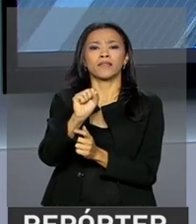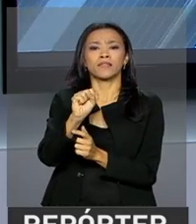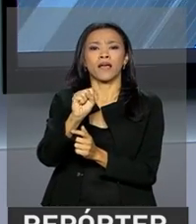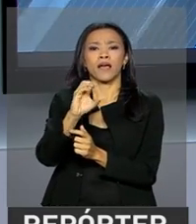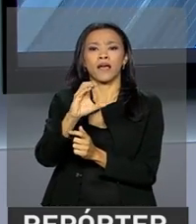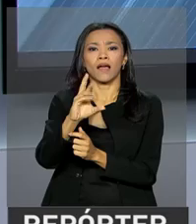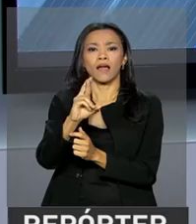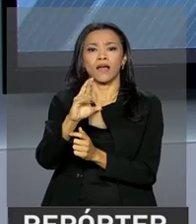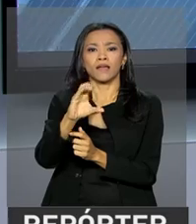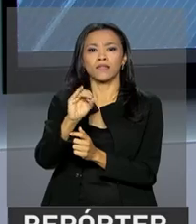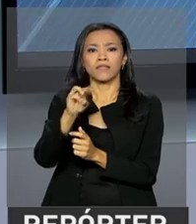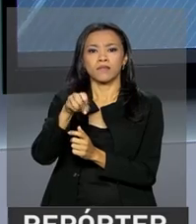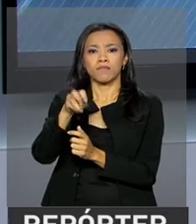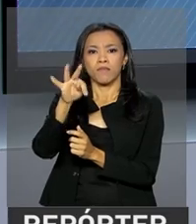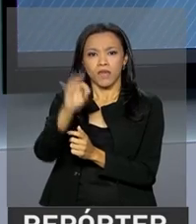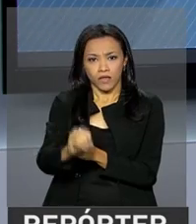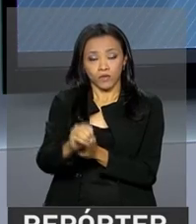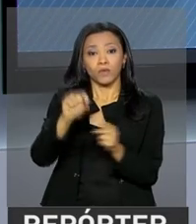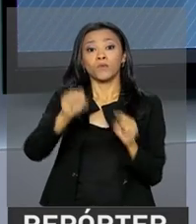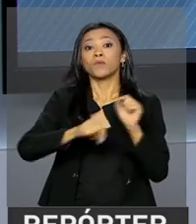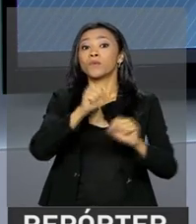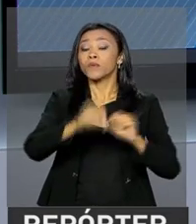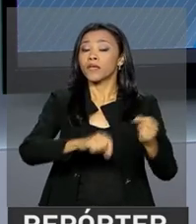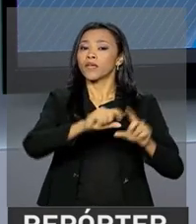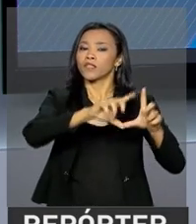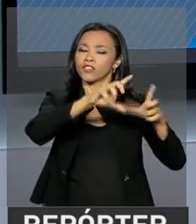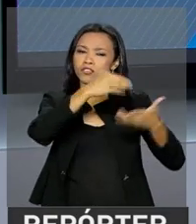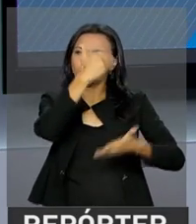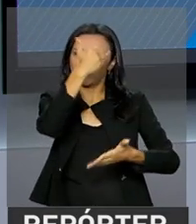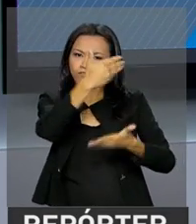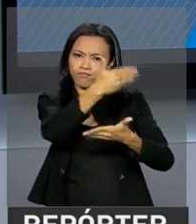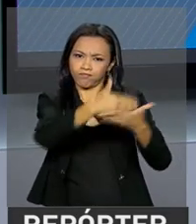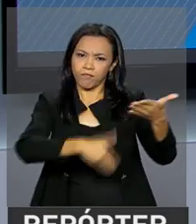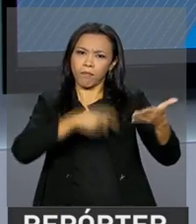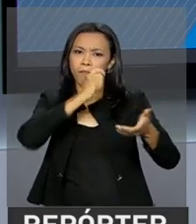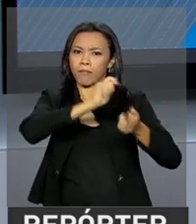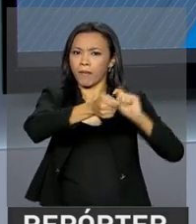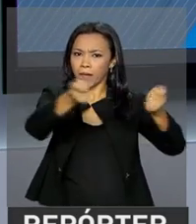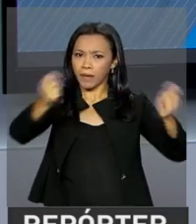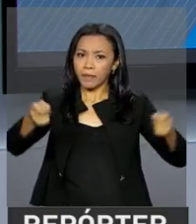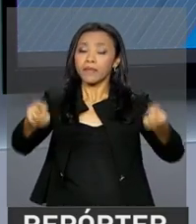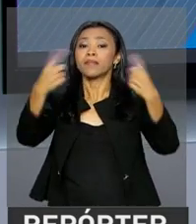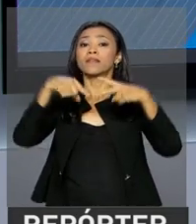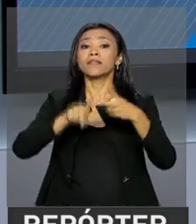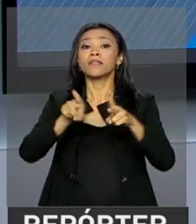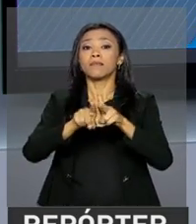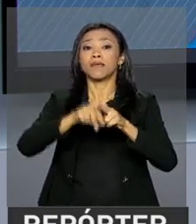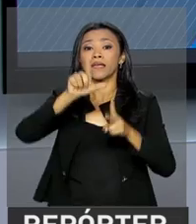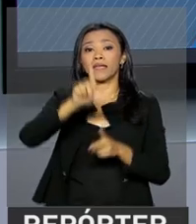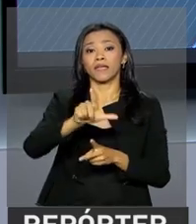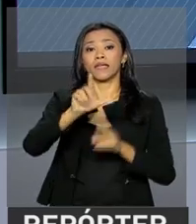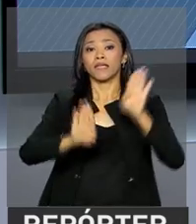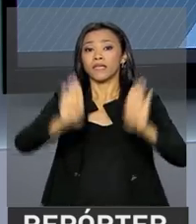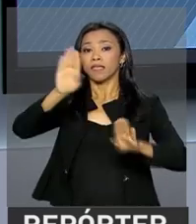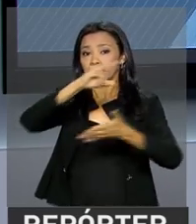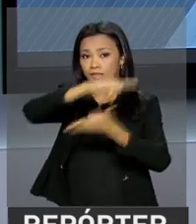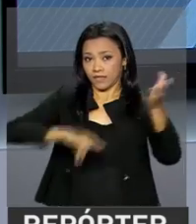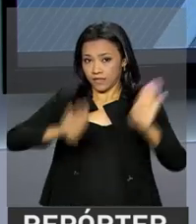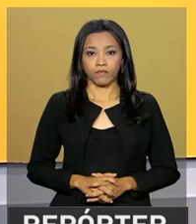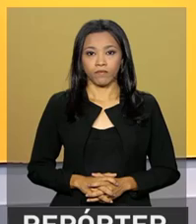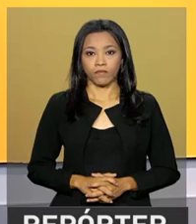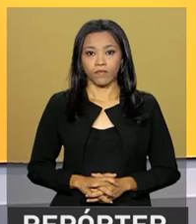desoneração da folha de salários e com a terceira rodada de licitação de áreas de produção de